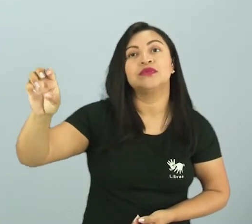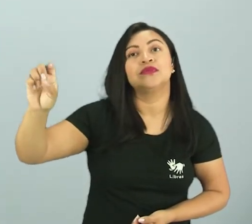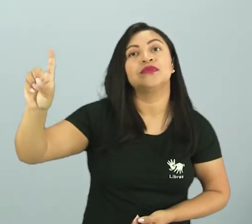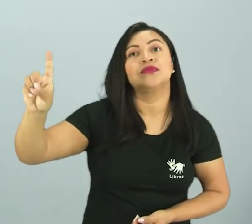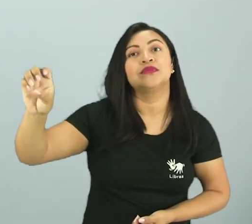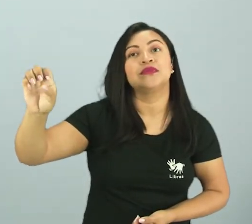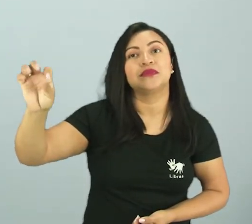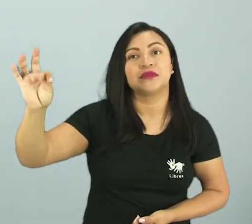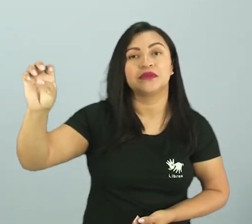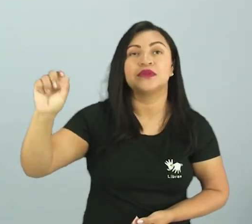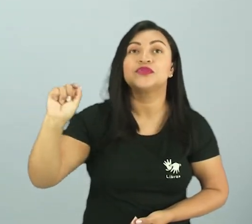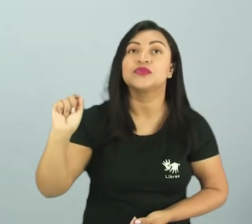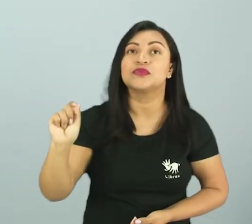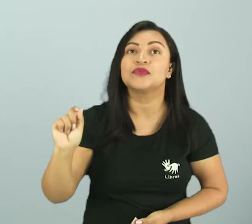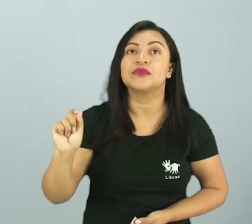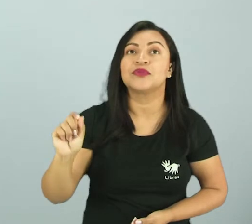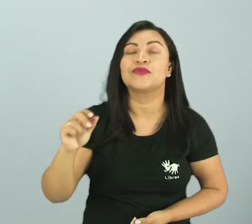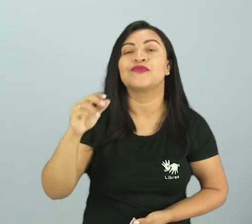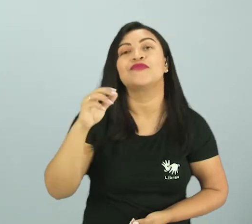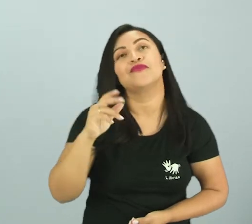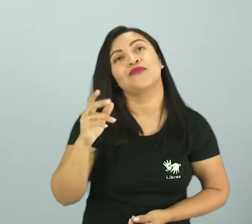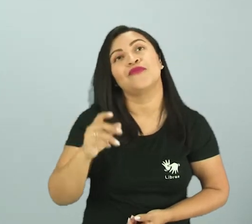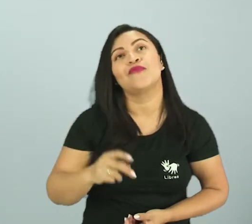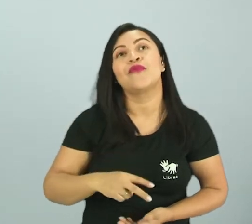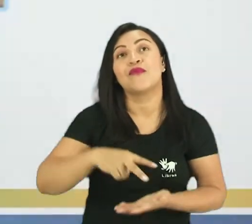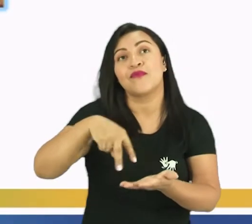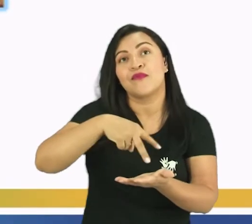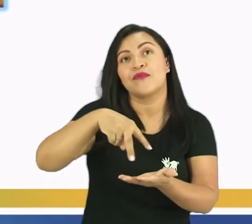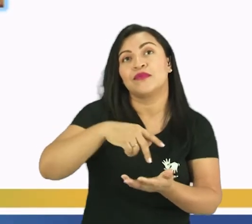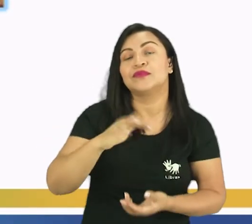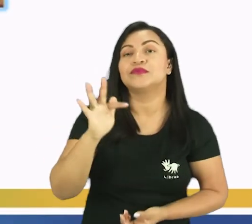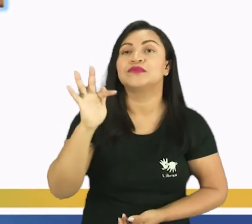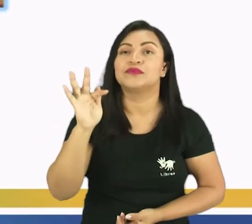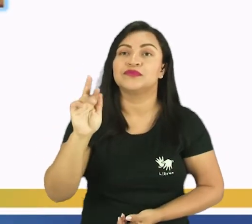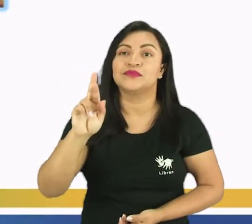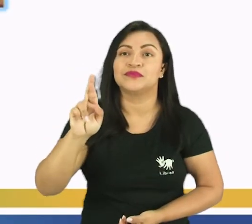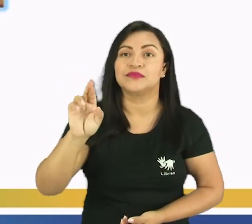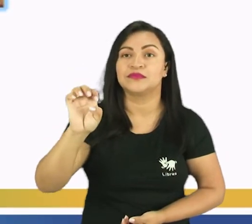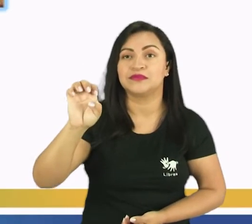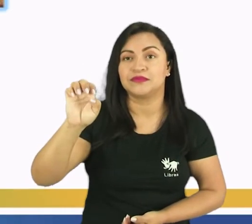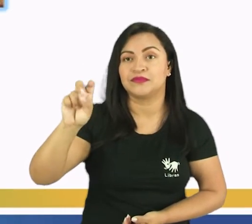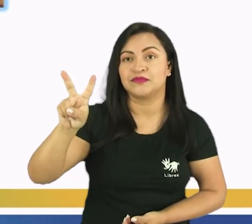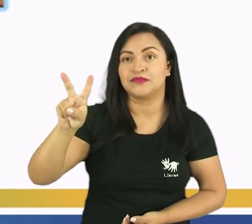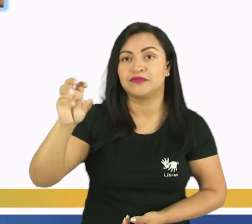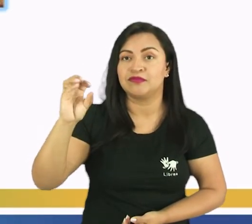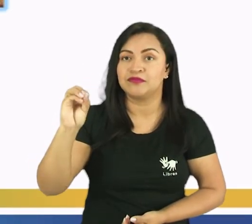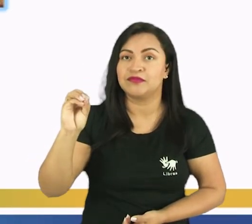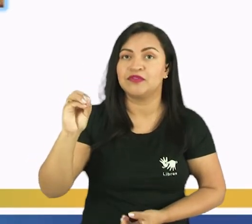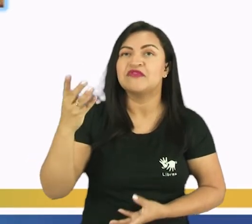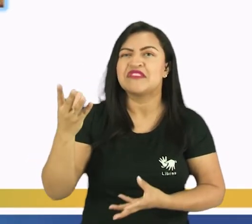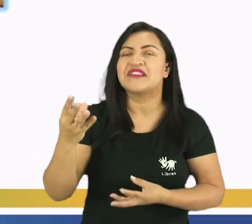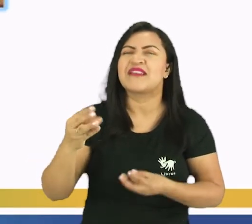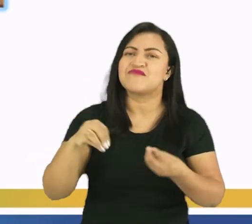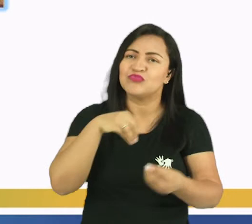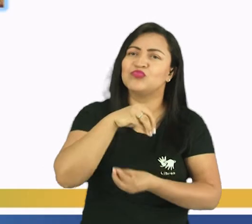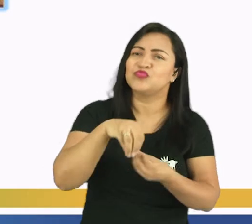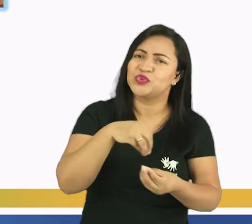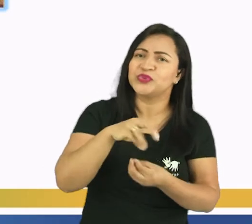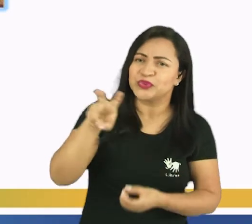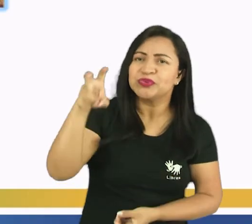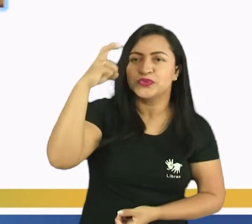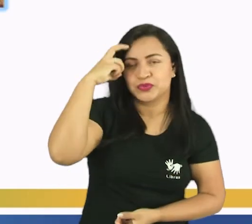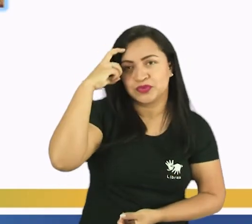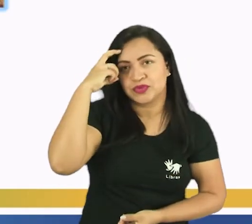que é o frevo, né? Vamos ver um pouquinho sobre o frevo. O frevo mostra bem essa mistura étnica, né? Onde o som do tambor